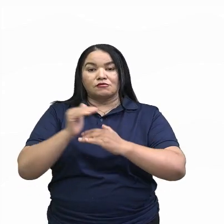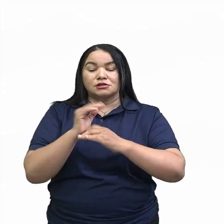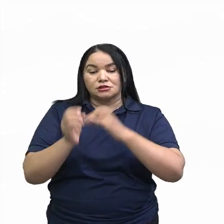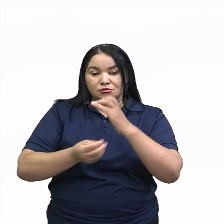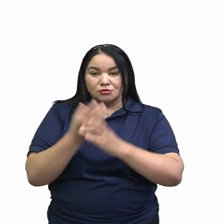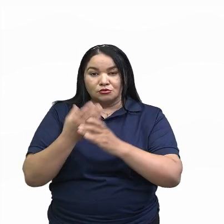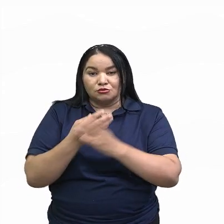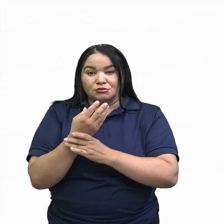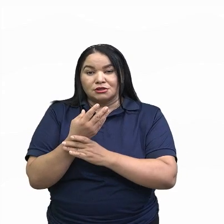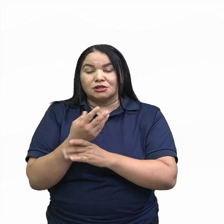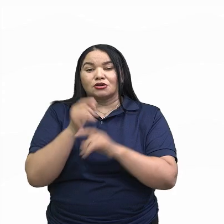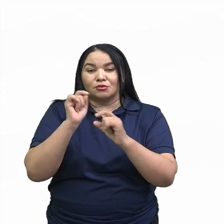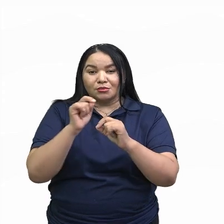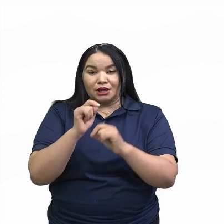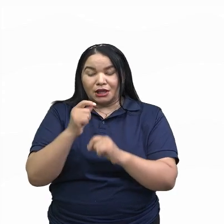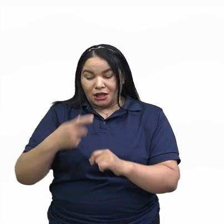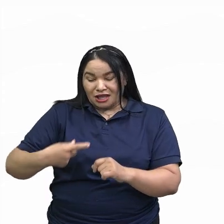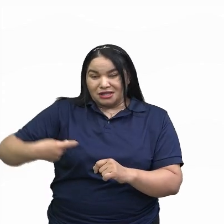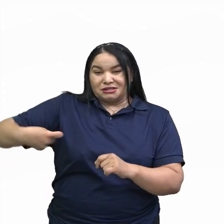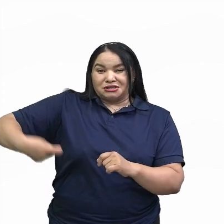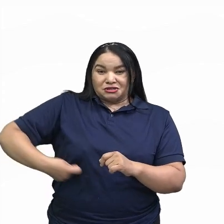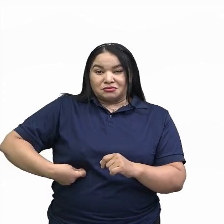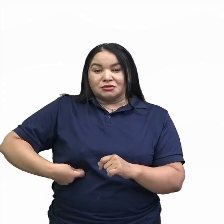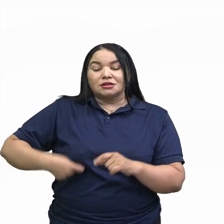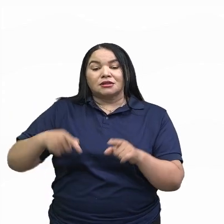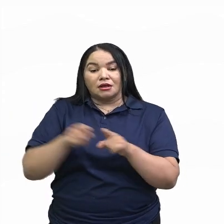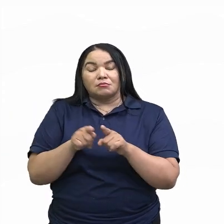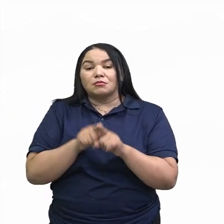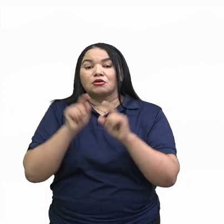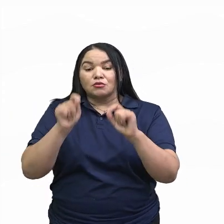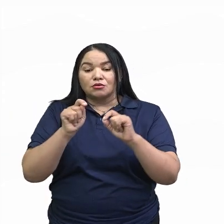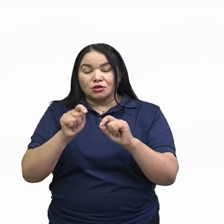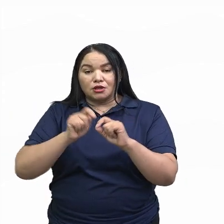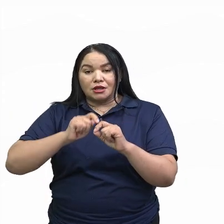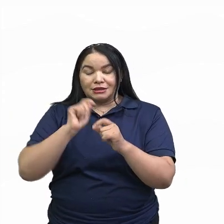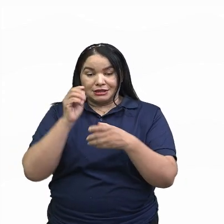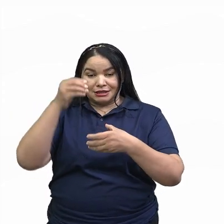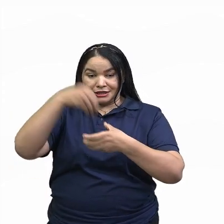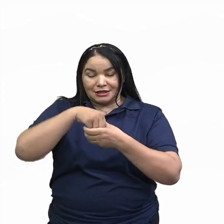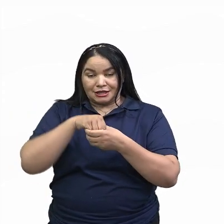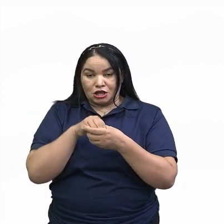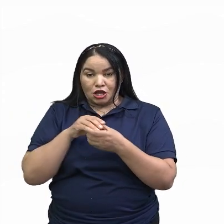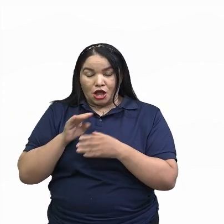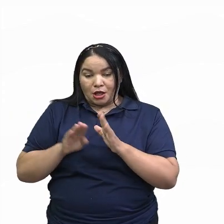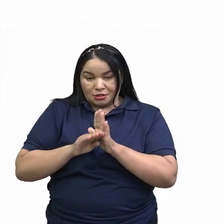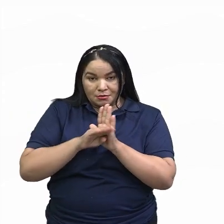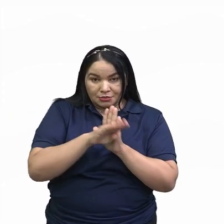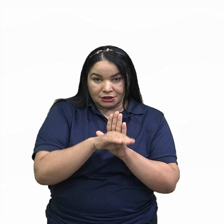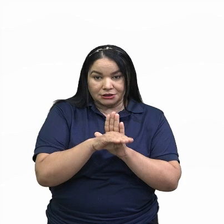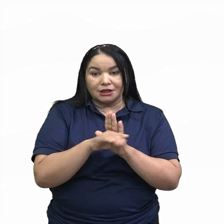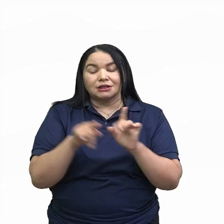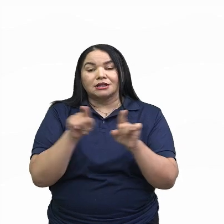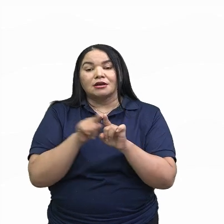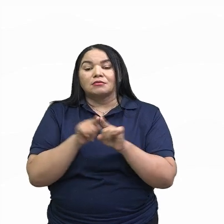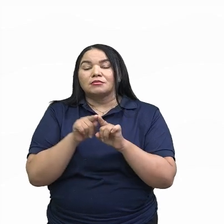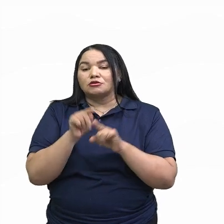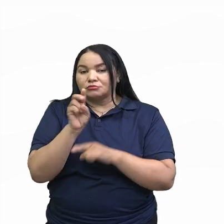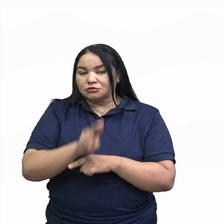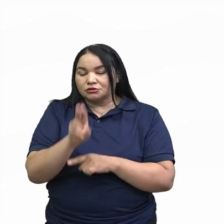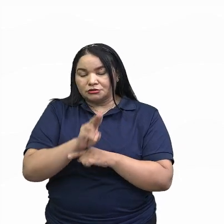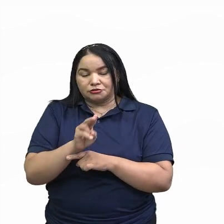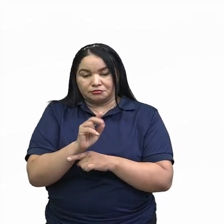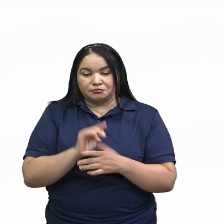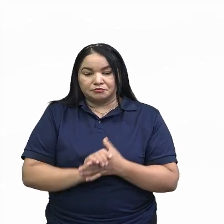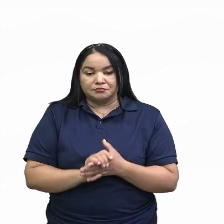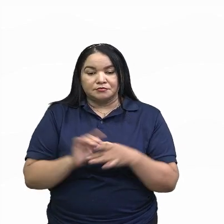insulina colocando ali esse hormônio em bactérias. Depois, né, fungos também foram utilizados, tá? E